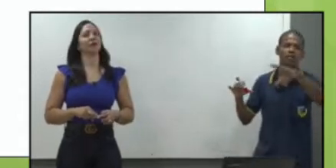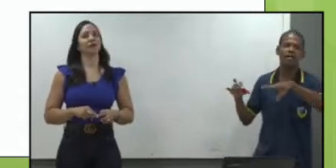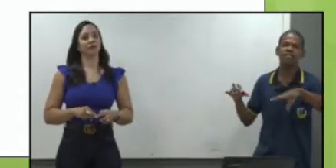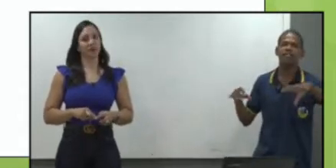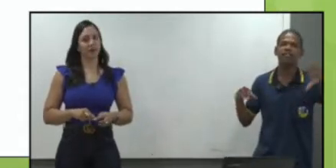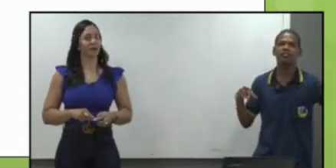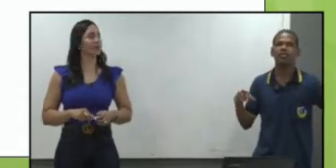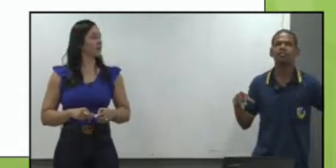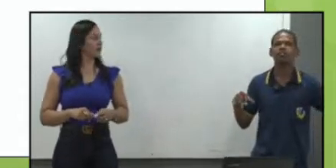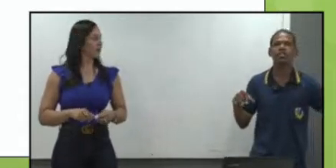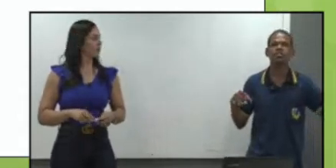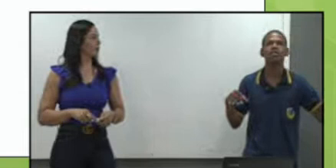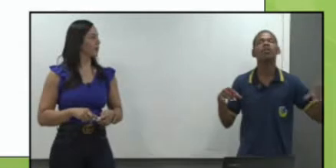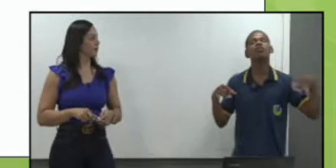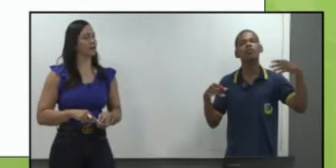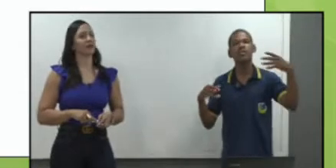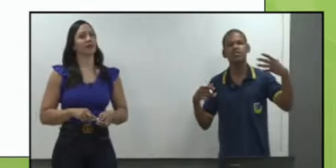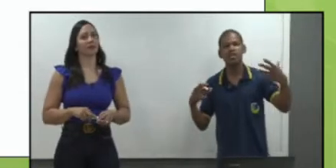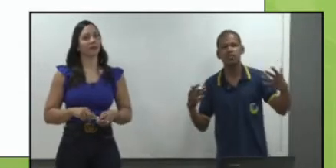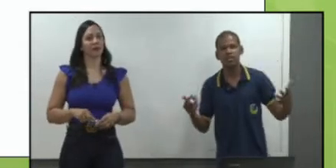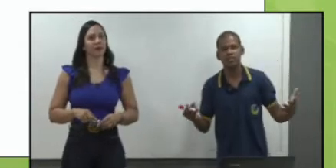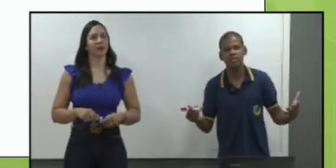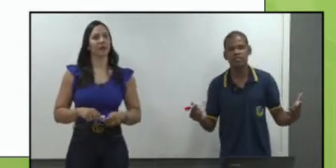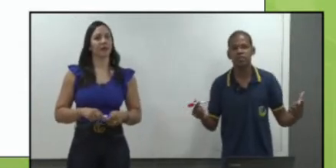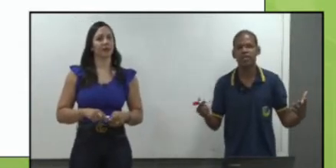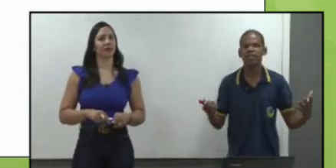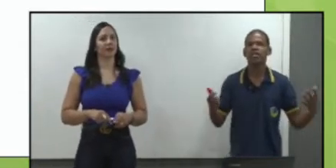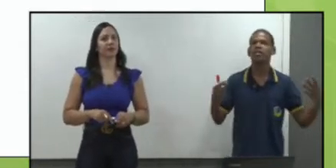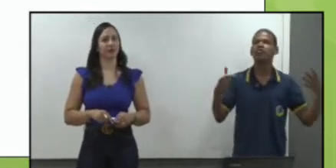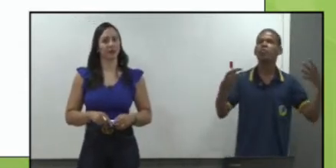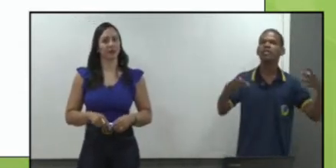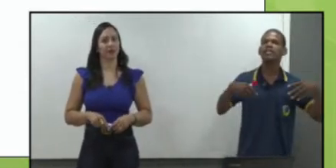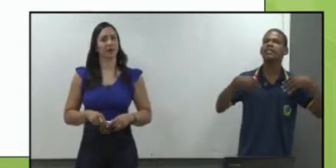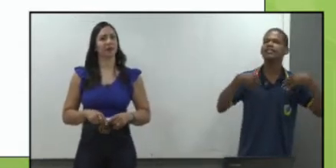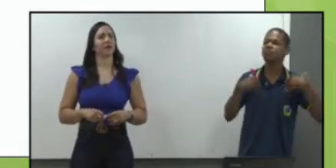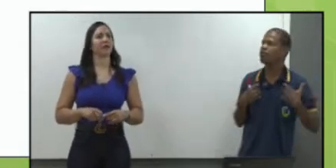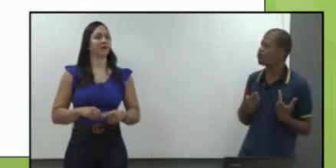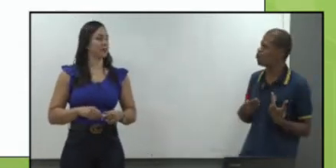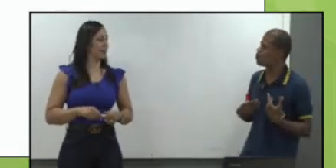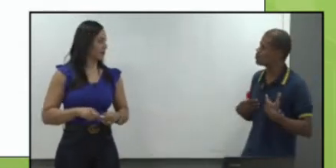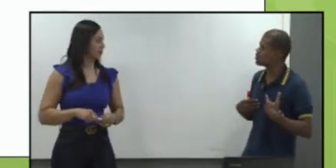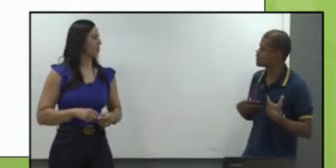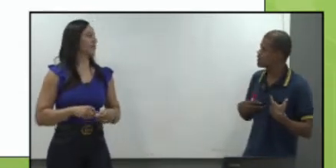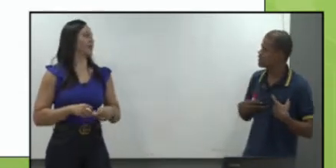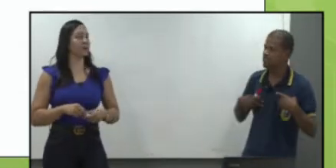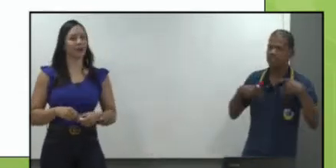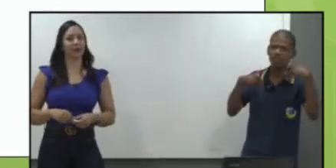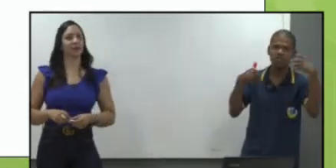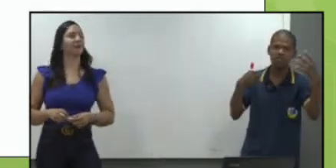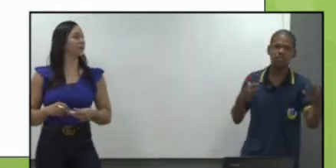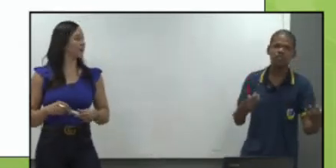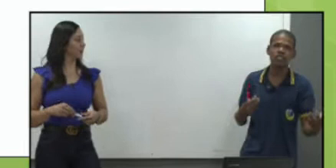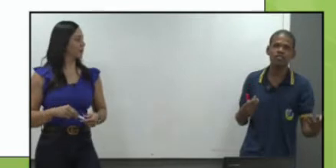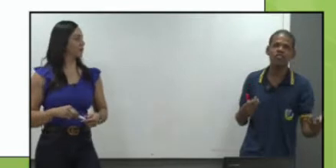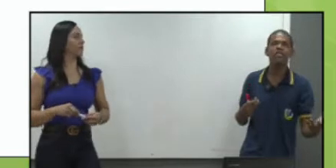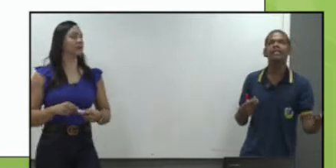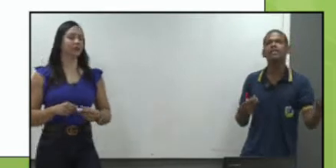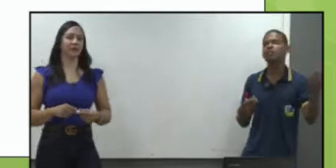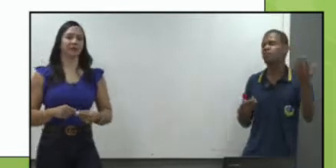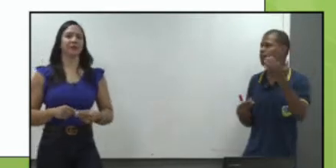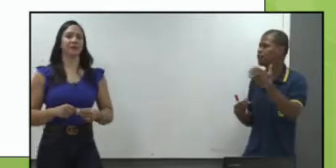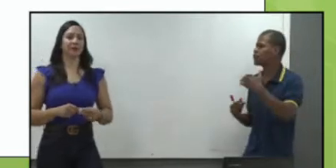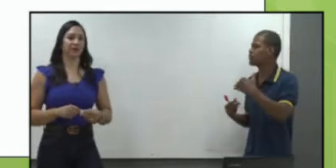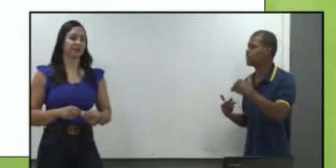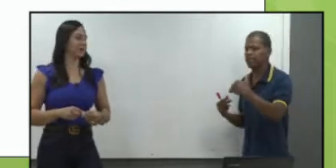pelos populares que estavam ao seu redor, não é isso? Por isso que eles usavam a dança também, numa maneira de exibir o corpo. Exatamente. Exibicionismo, não é isso?